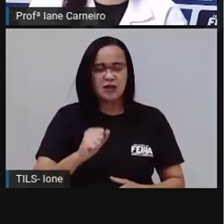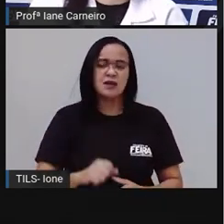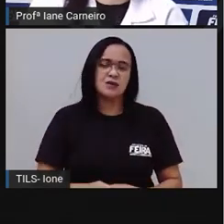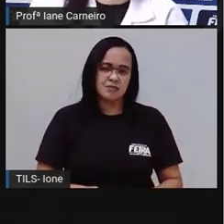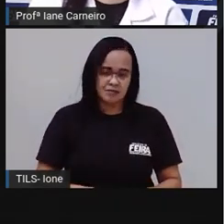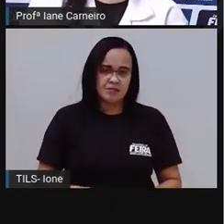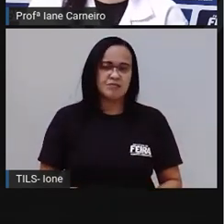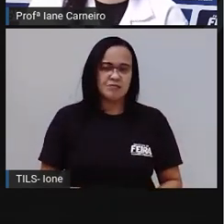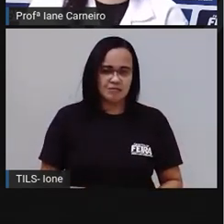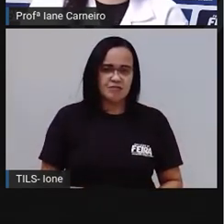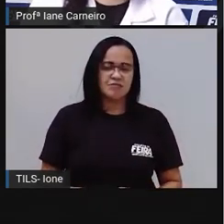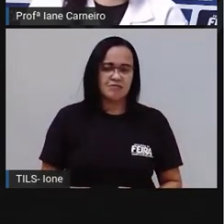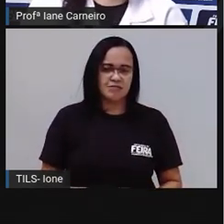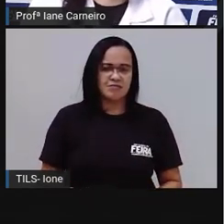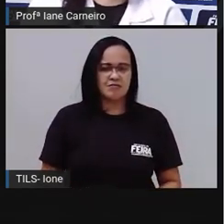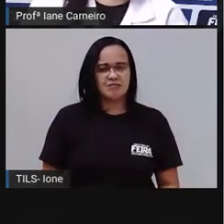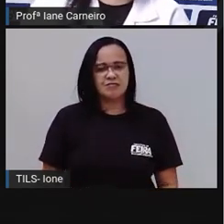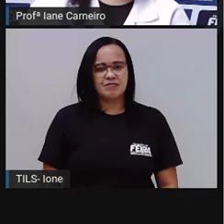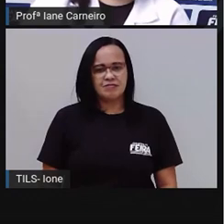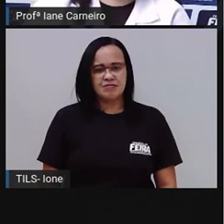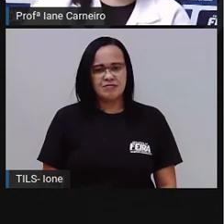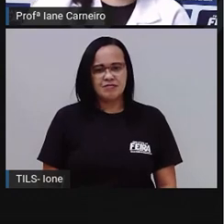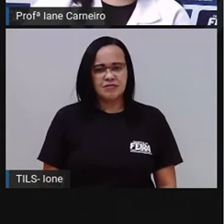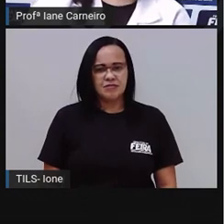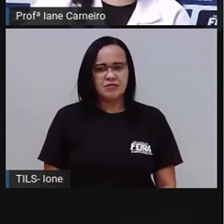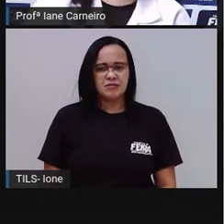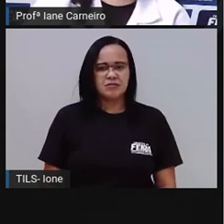a gente fala Júlia.